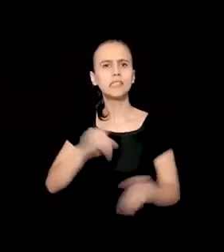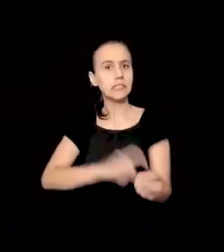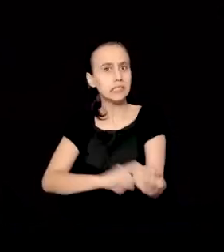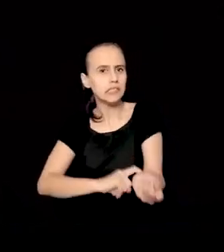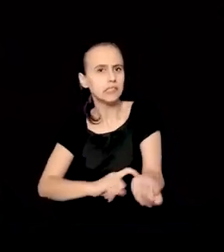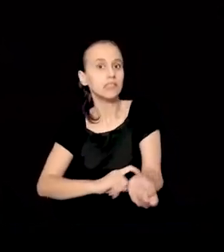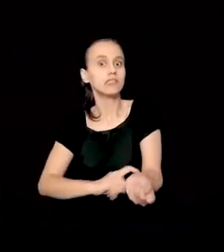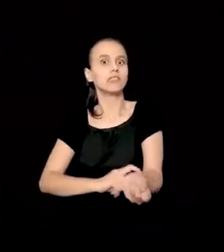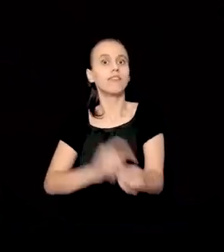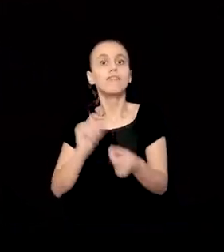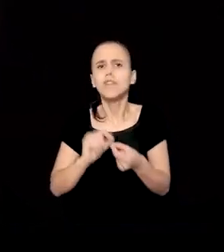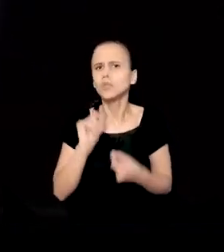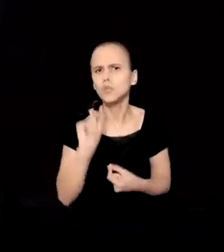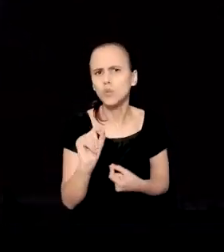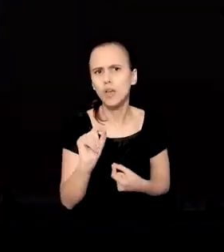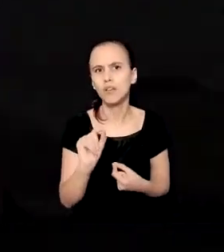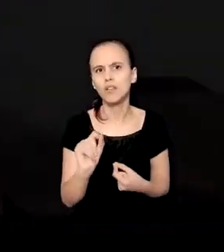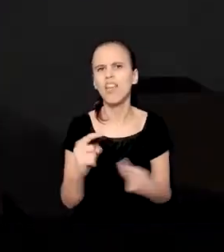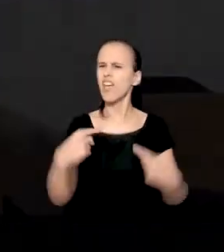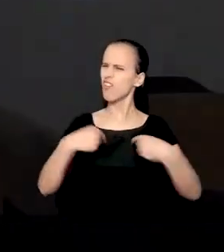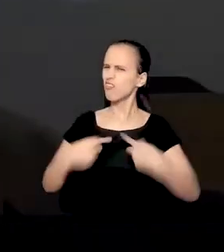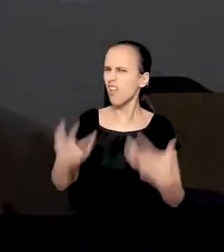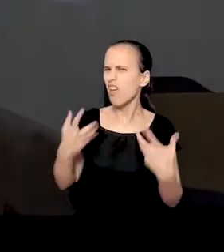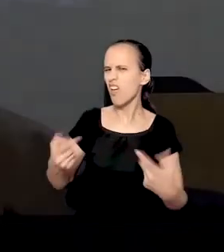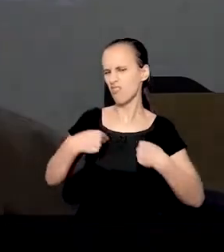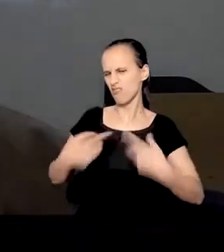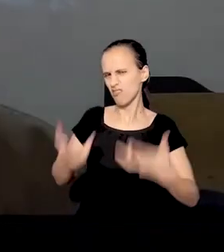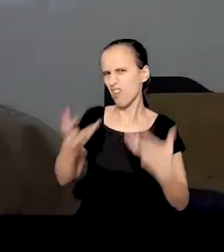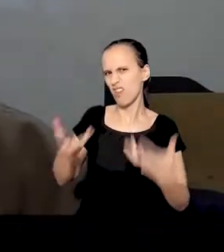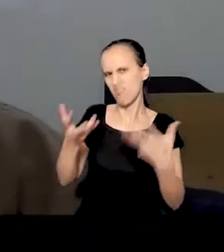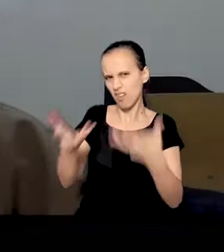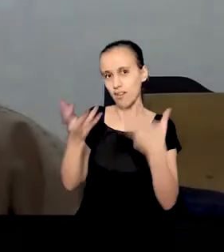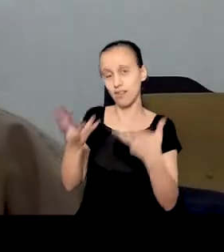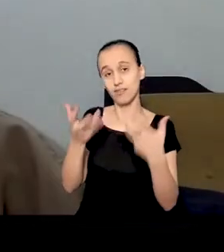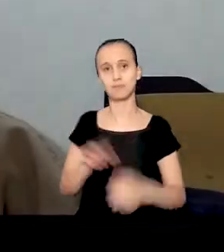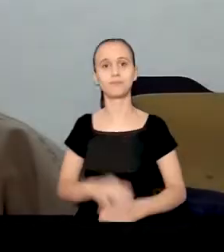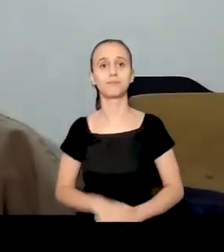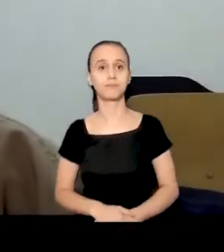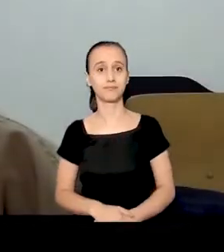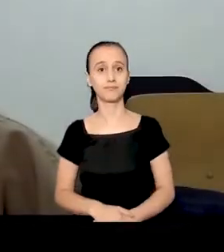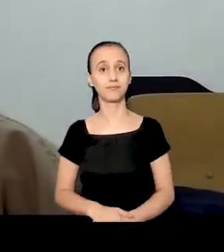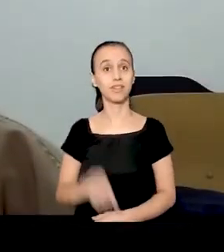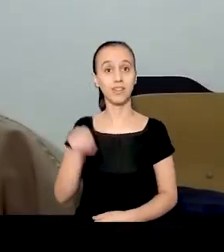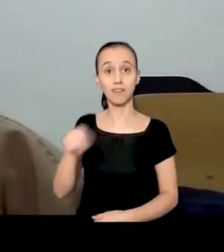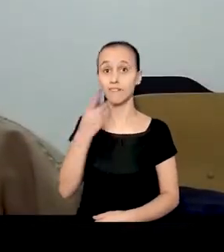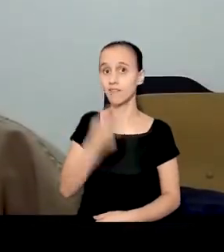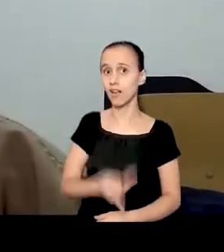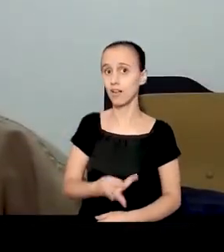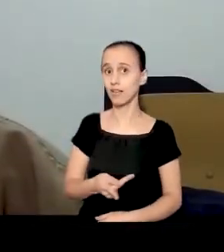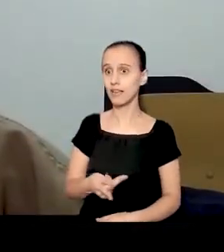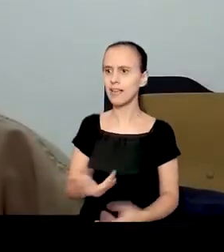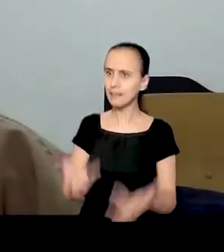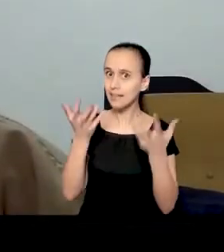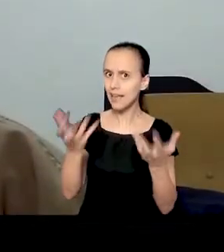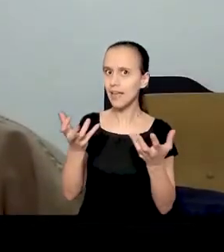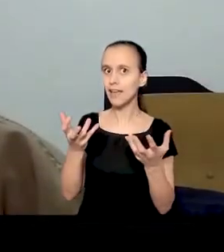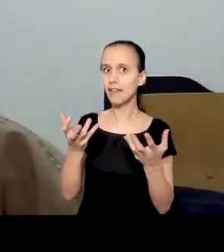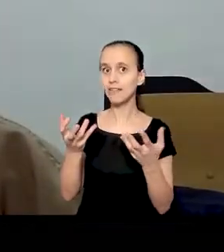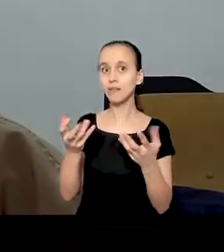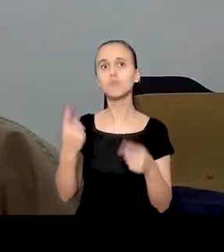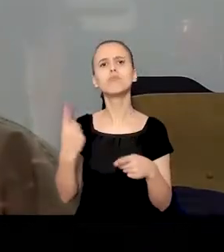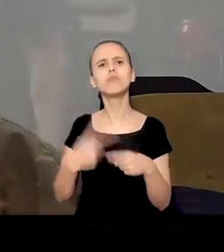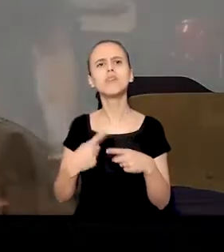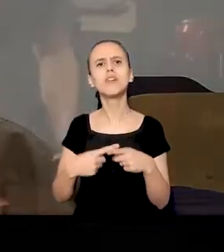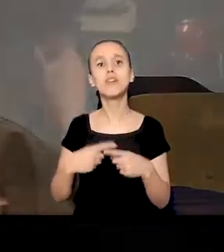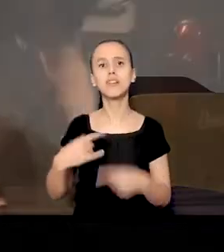dele, numa situação de estresse, ele vai dizer: eu quero, eu quero, eu quero. Então, essa afirmação, eu quero,